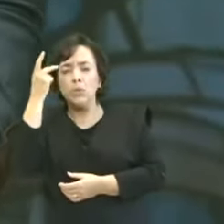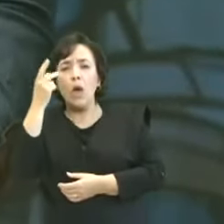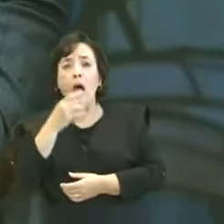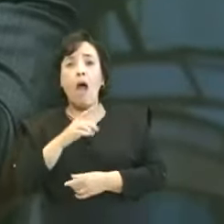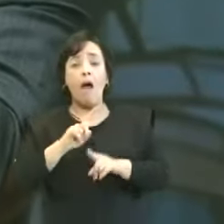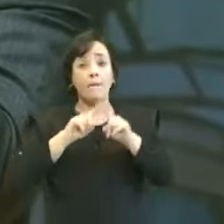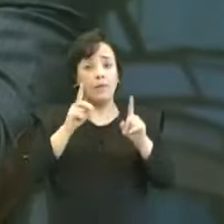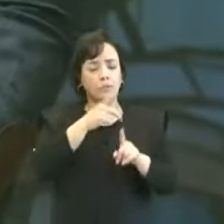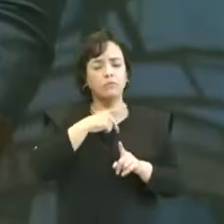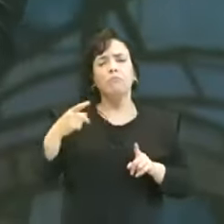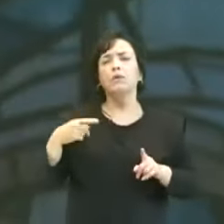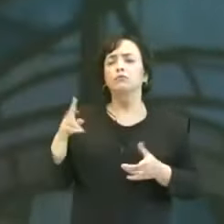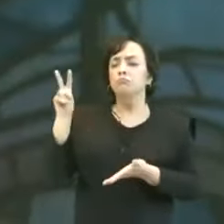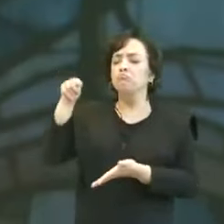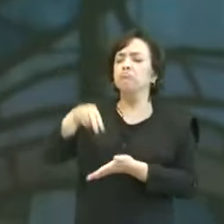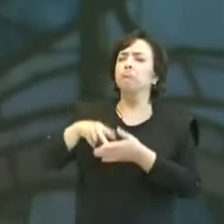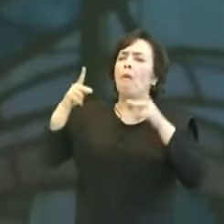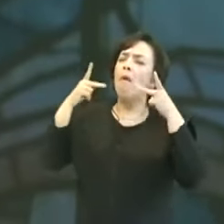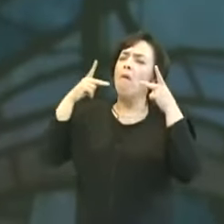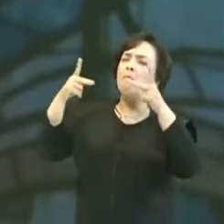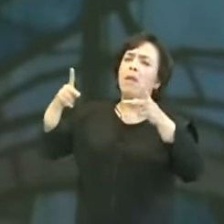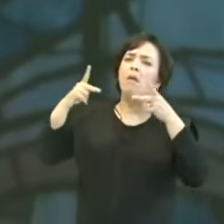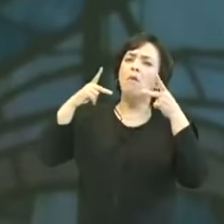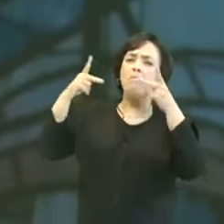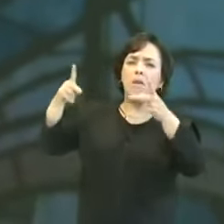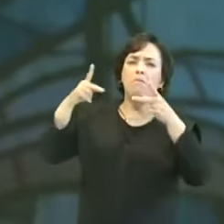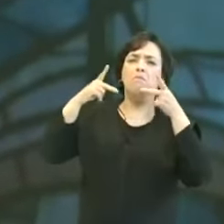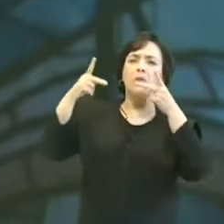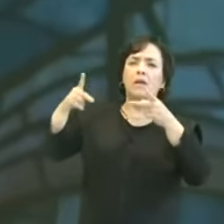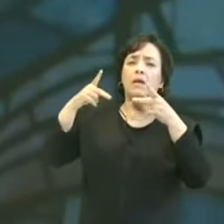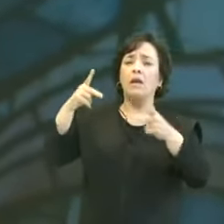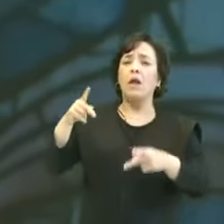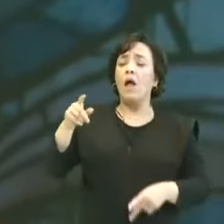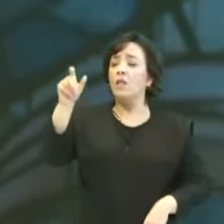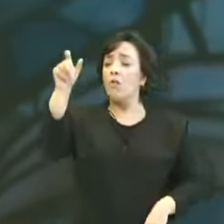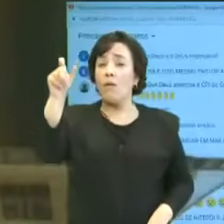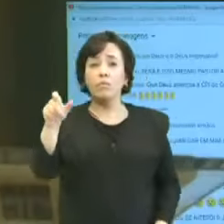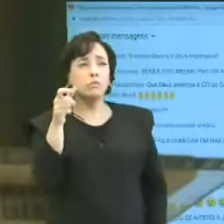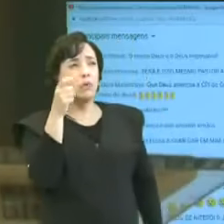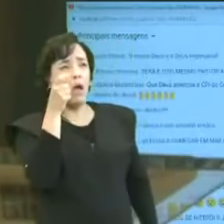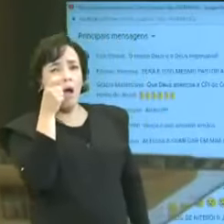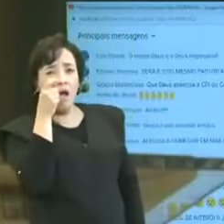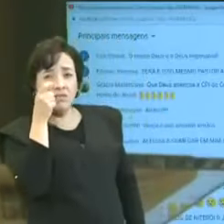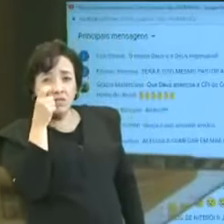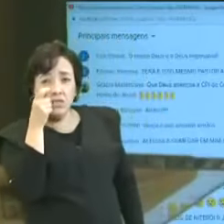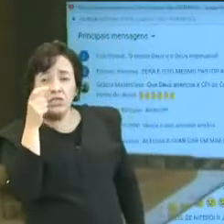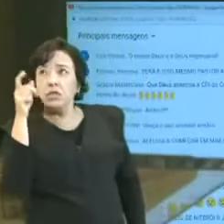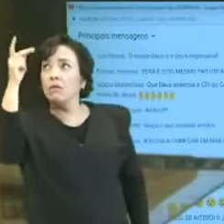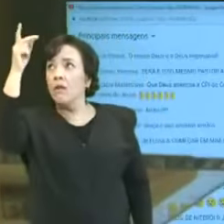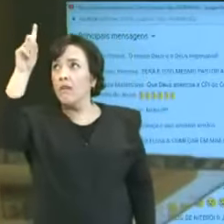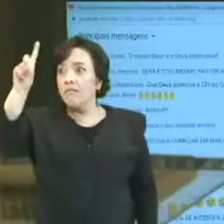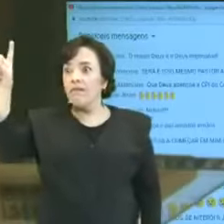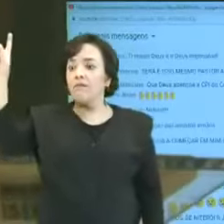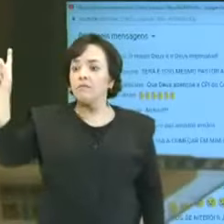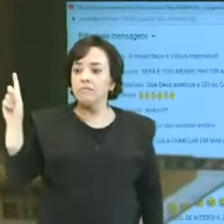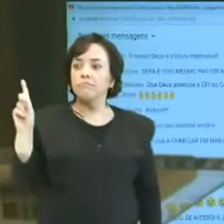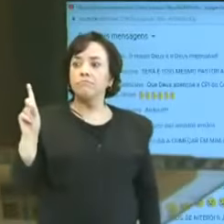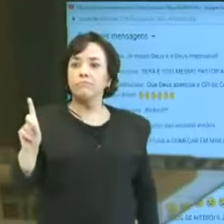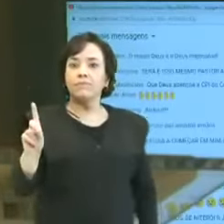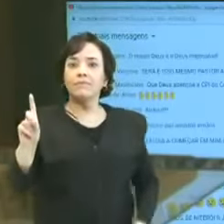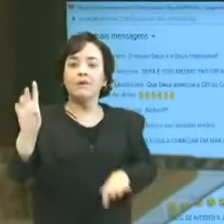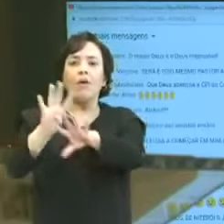pregando, alguém simplesmente é visitado pelo Senhor, e uma pessoa que não podia ver começa a enxergar. Ele